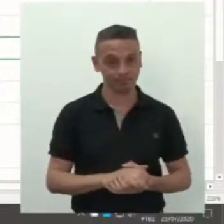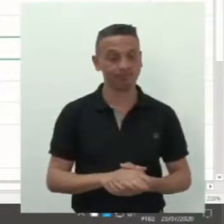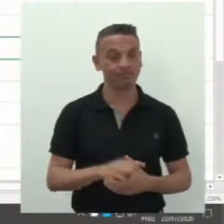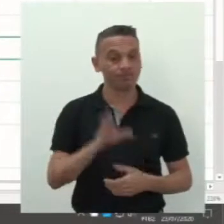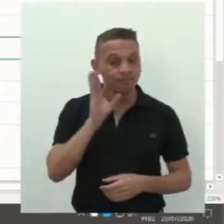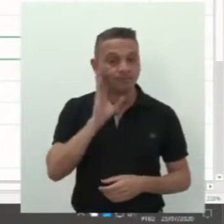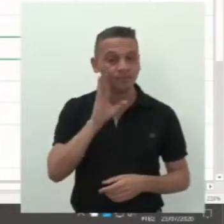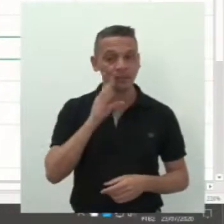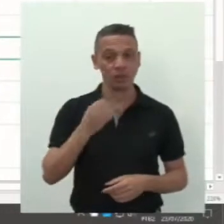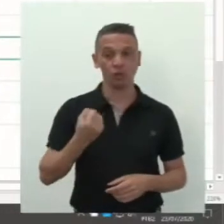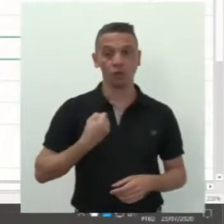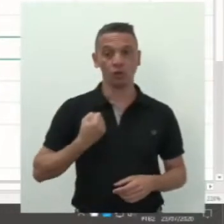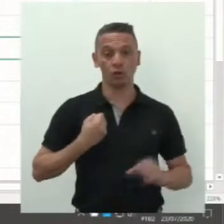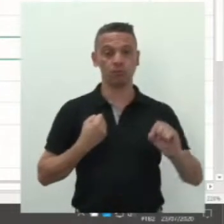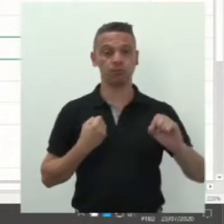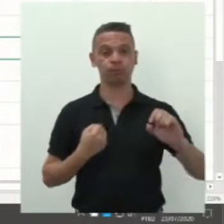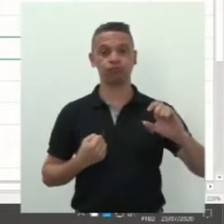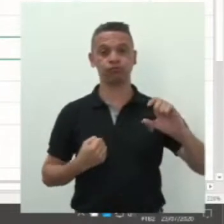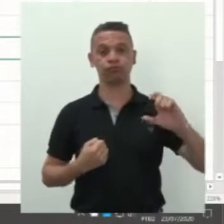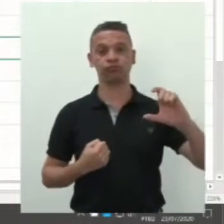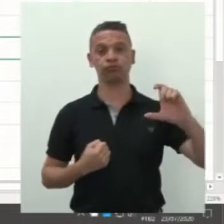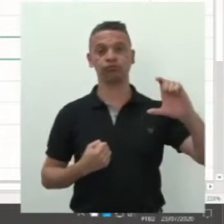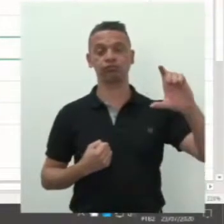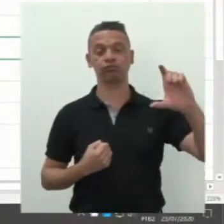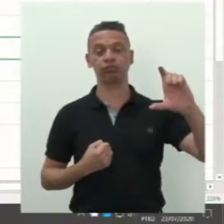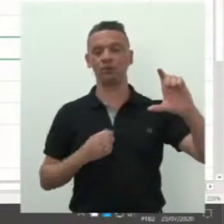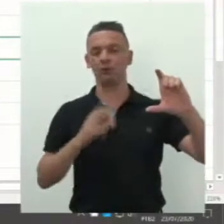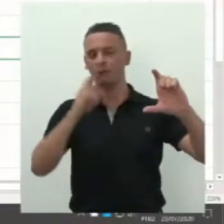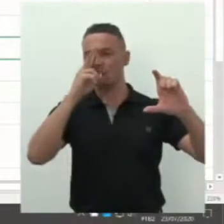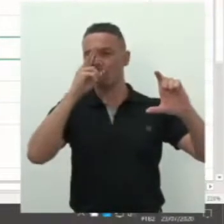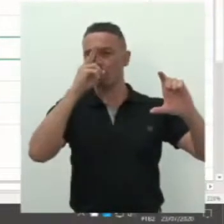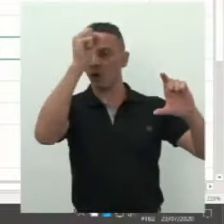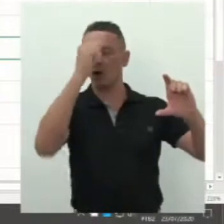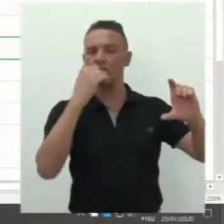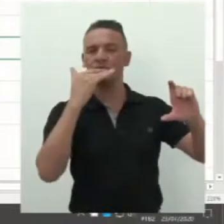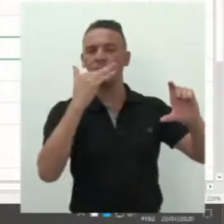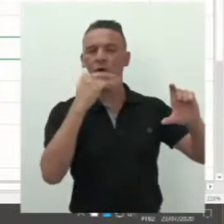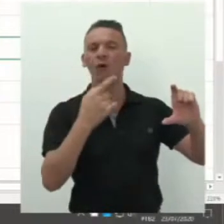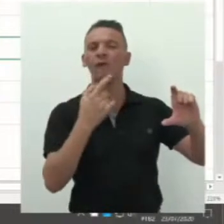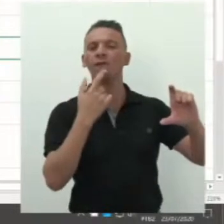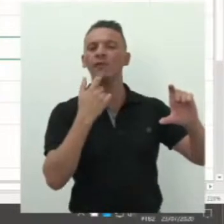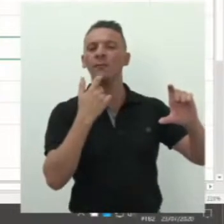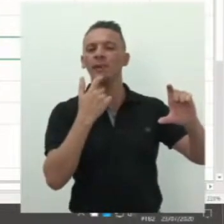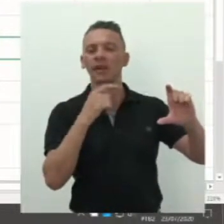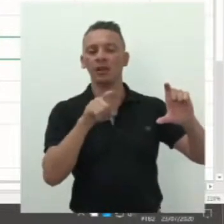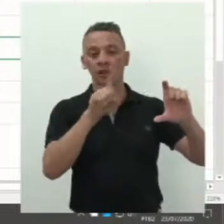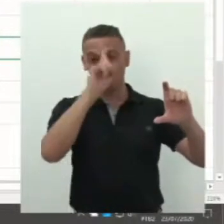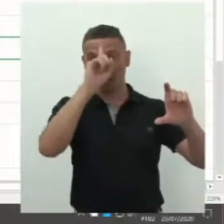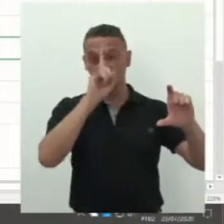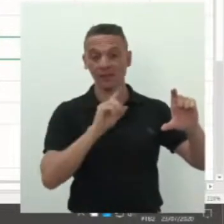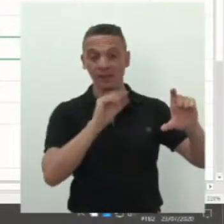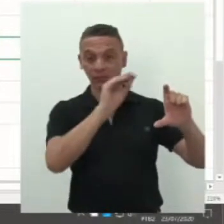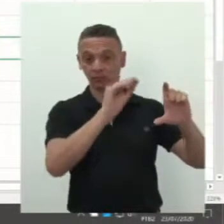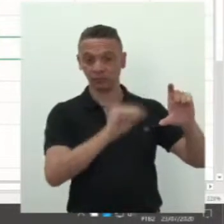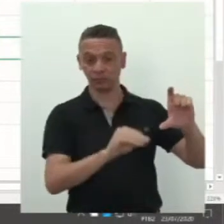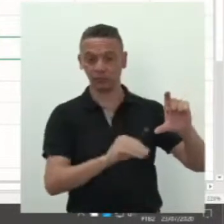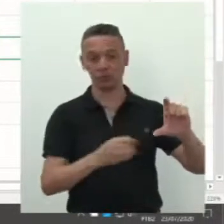Os números que são maiores, ele dá uma escala quente, né? Uma escala de vermelho para o amarelo. E os números que são